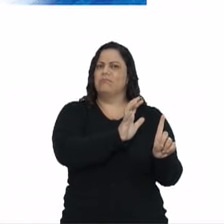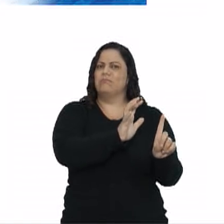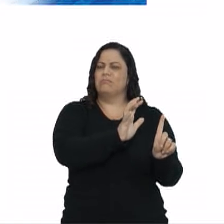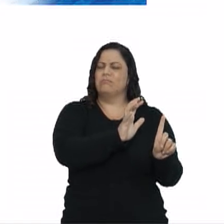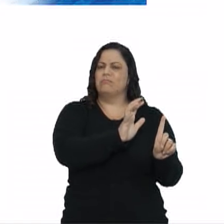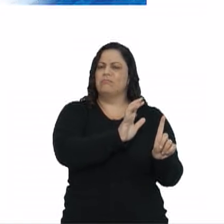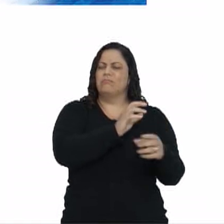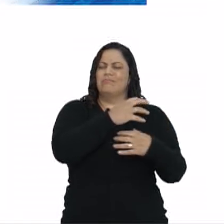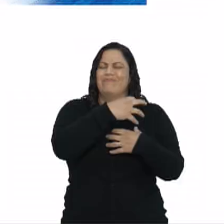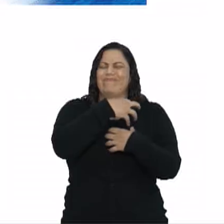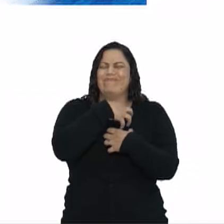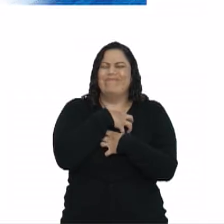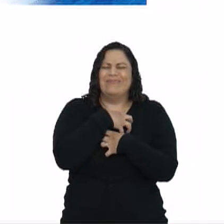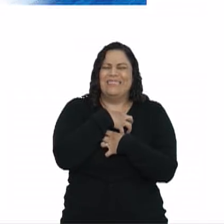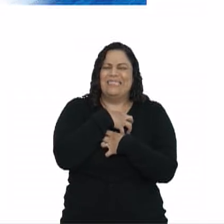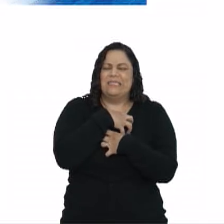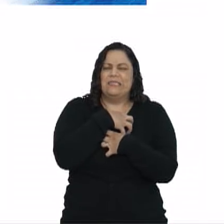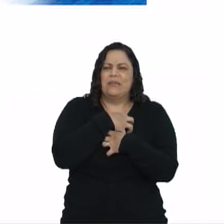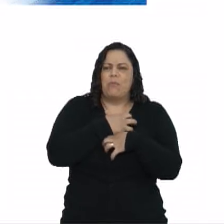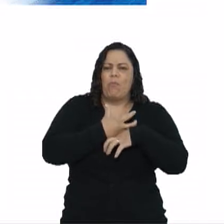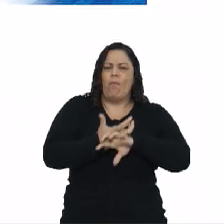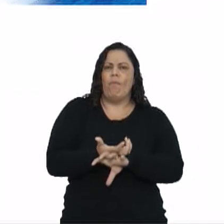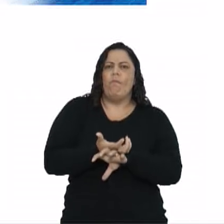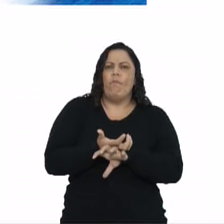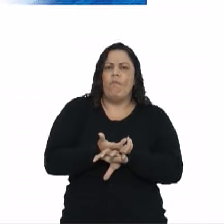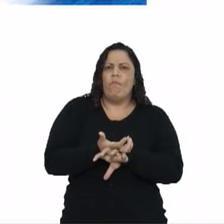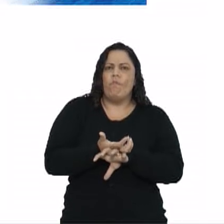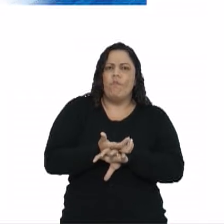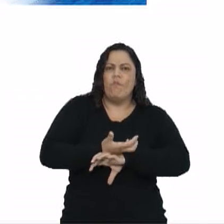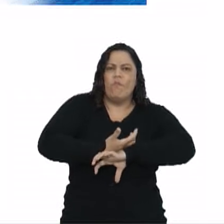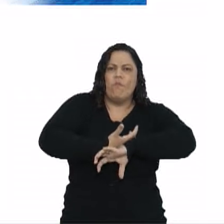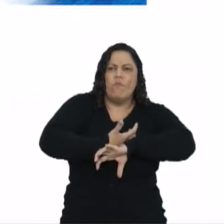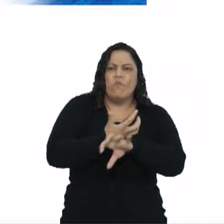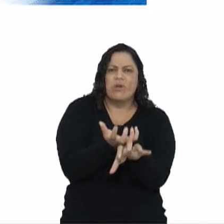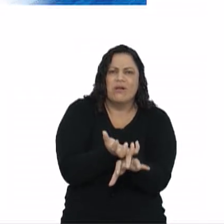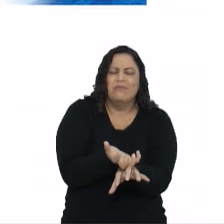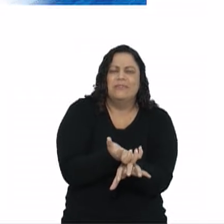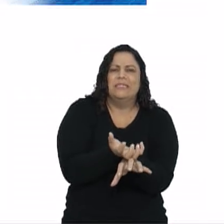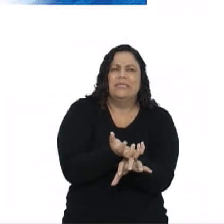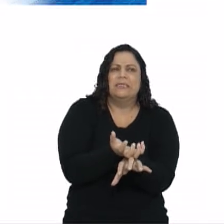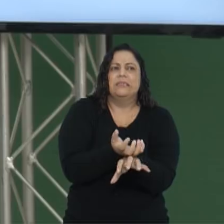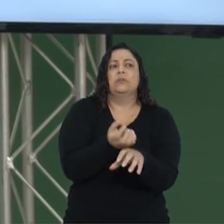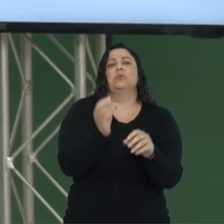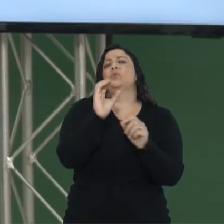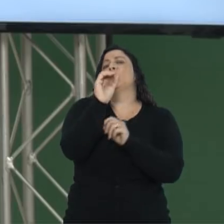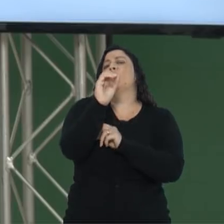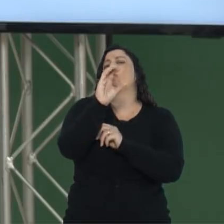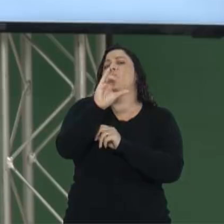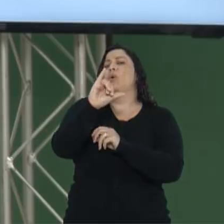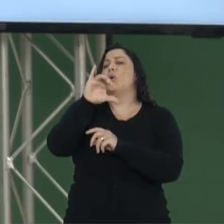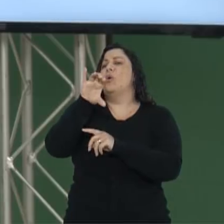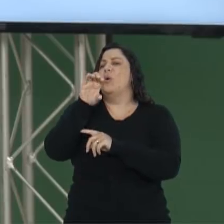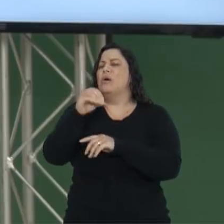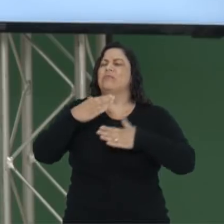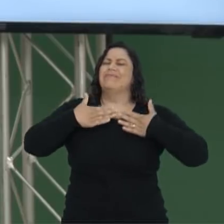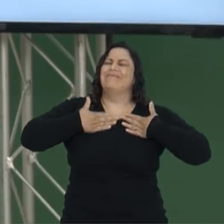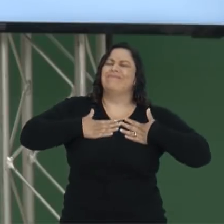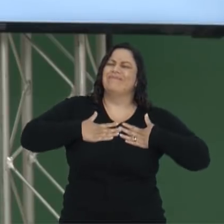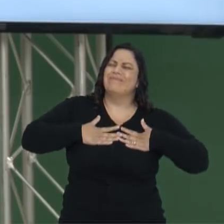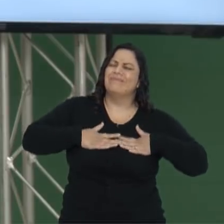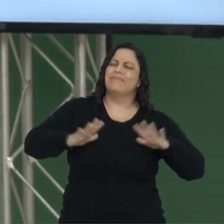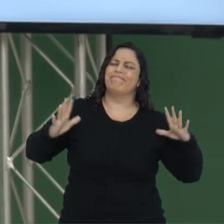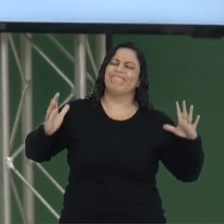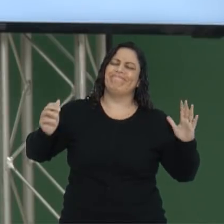vazios e inúteis. Né? O que é ócio, professora? Né? Me vem aí que pode ser que alguém não saiba. Né? É uma ideia de descanso, de